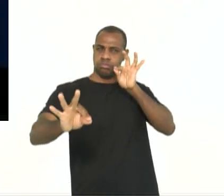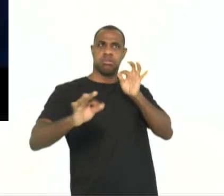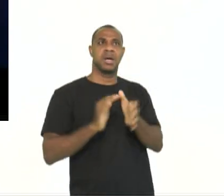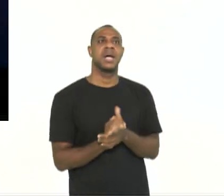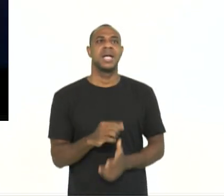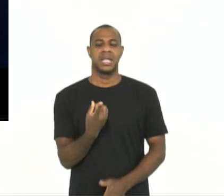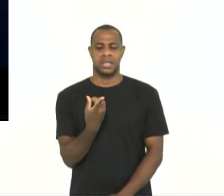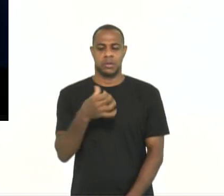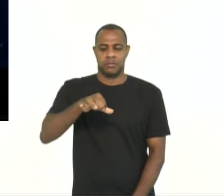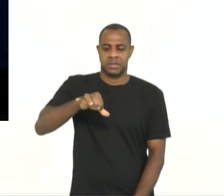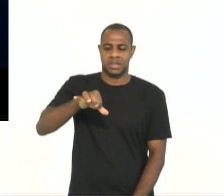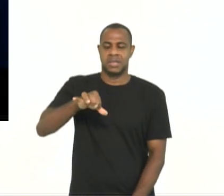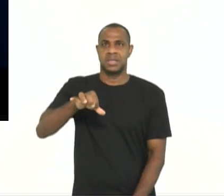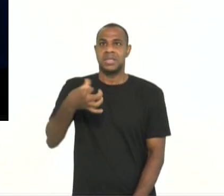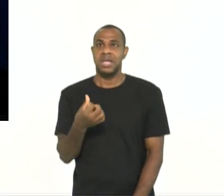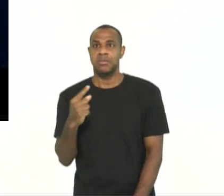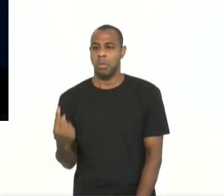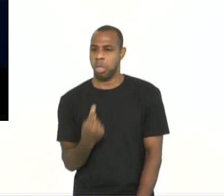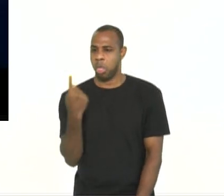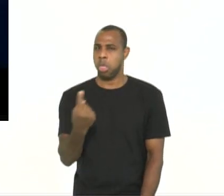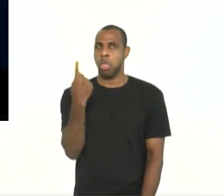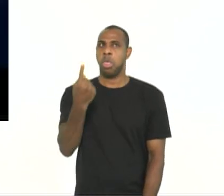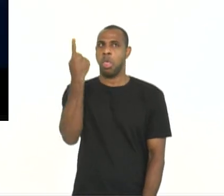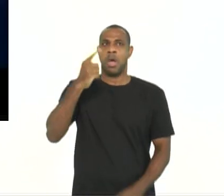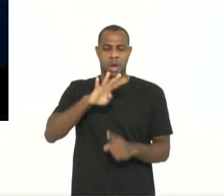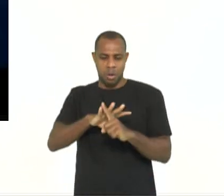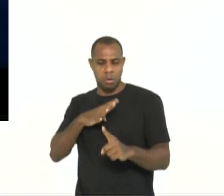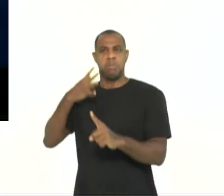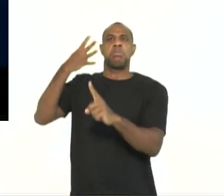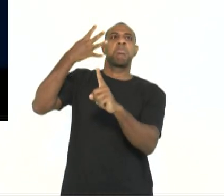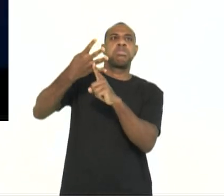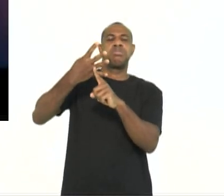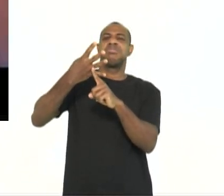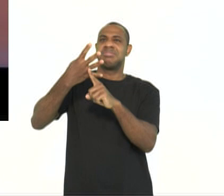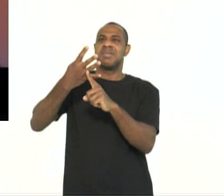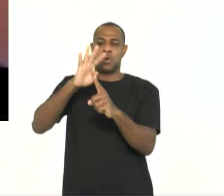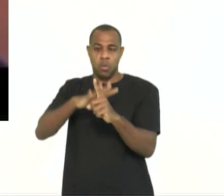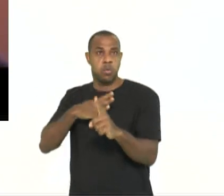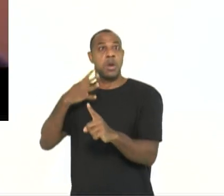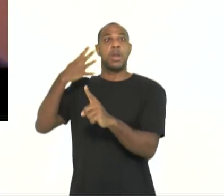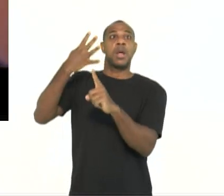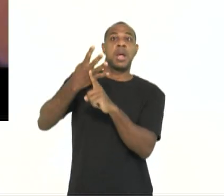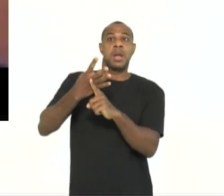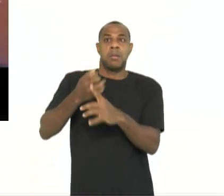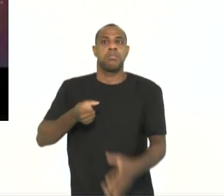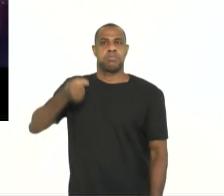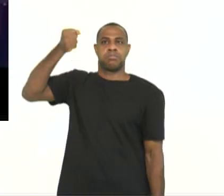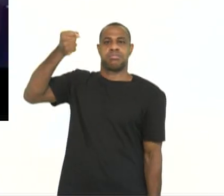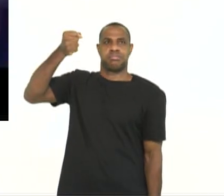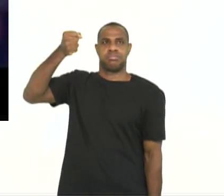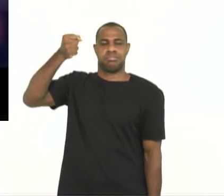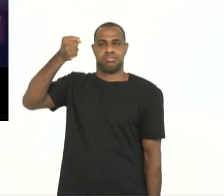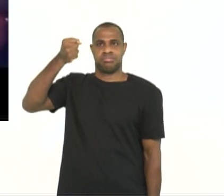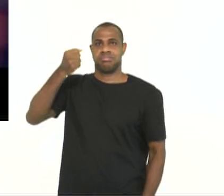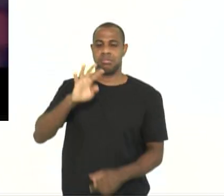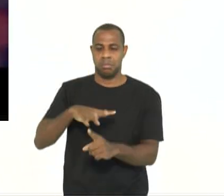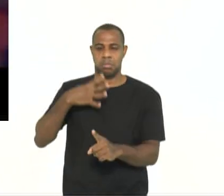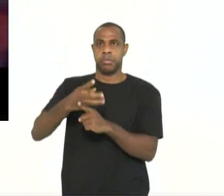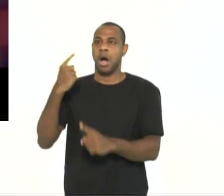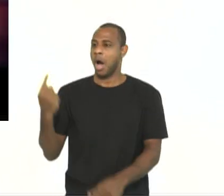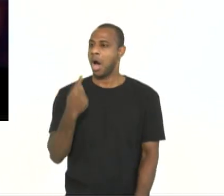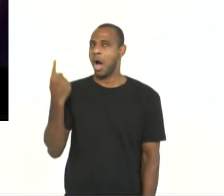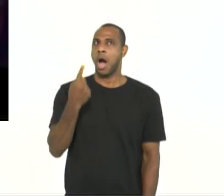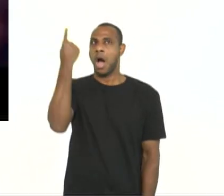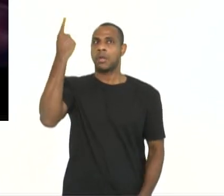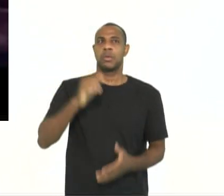196 metros de altura, 4 vezes o tamanho da Estátua da Liberdade. No auge, mais de